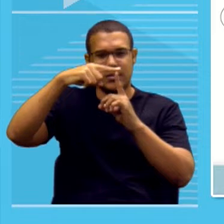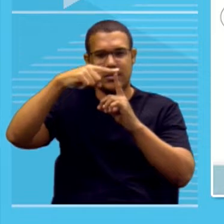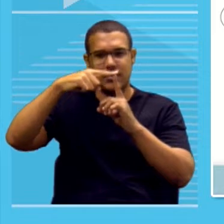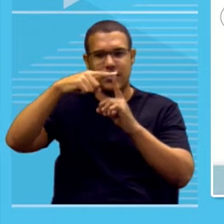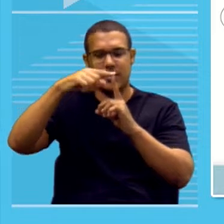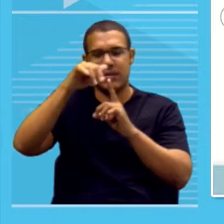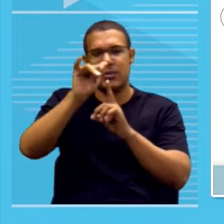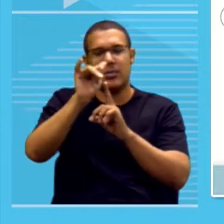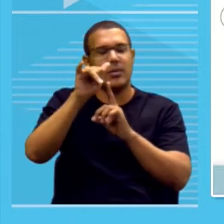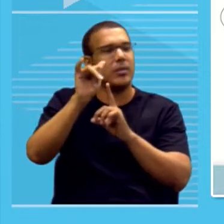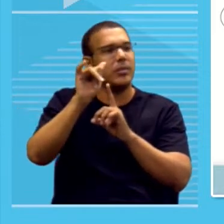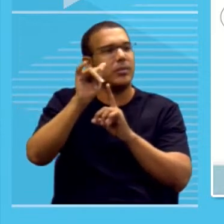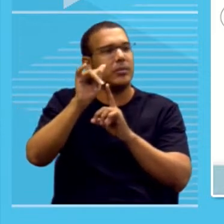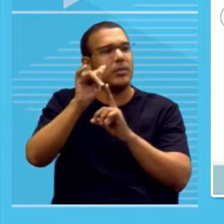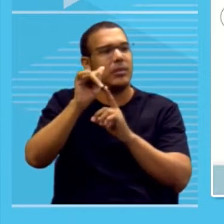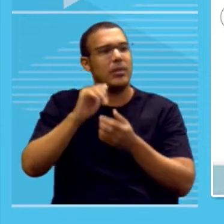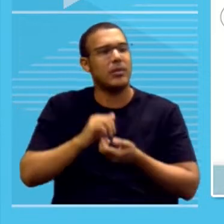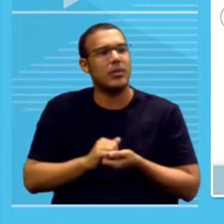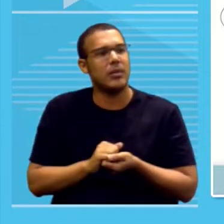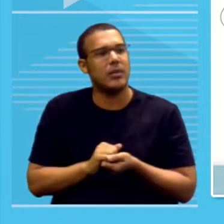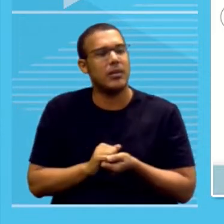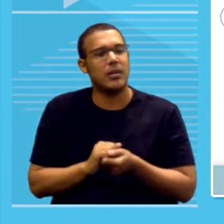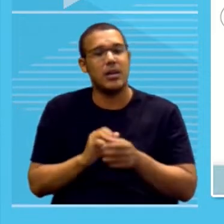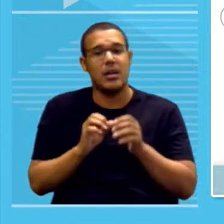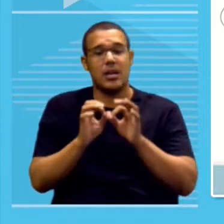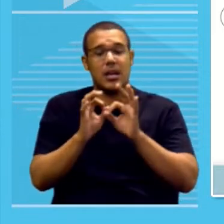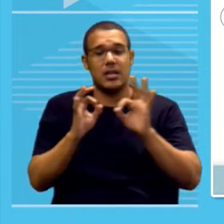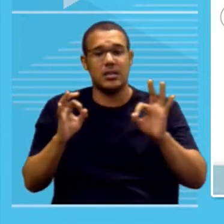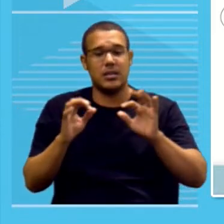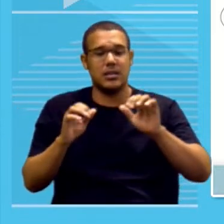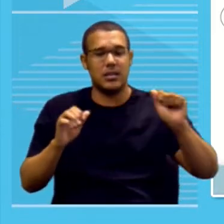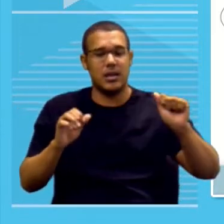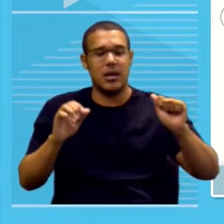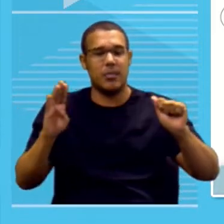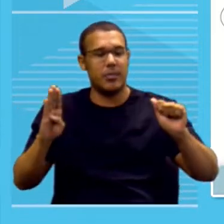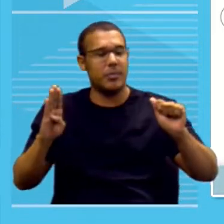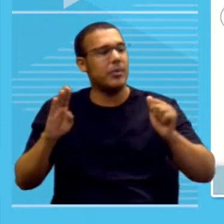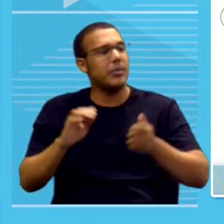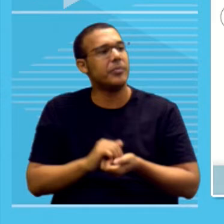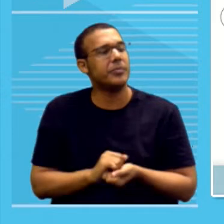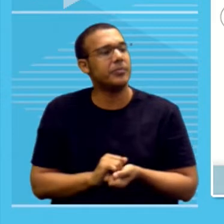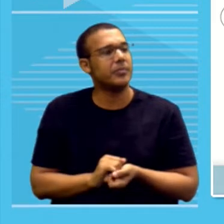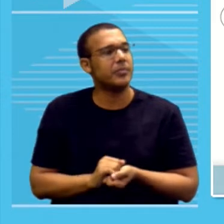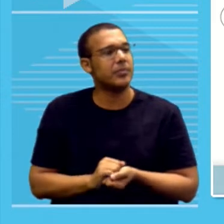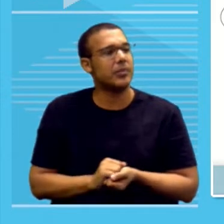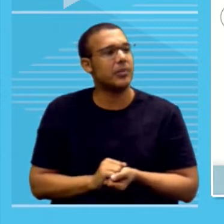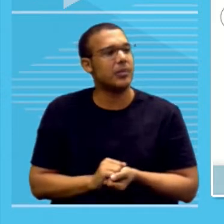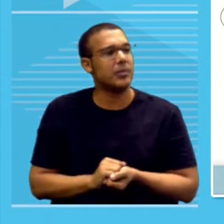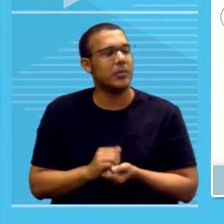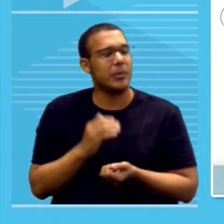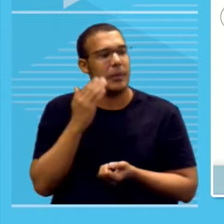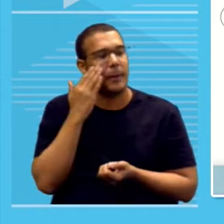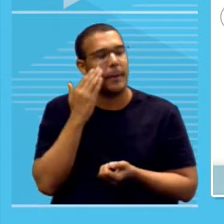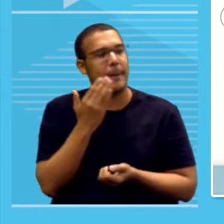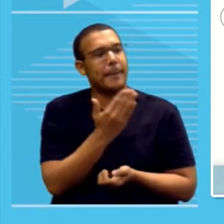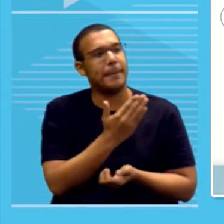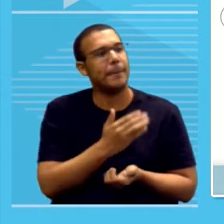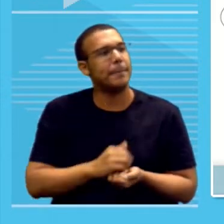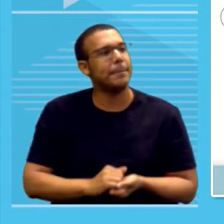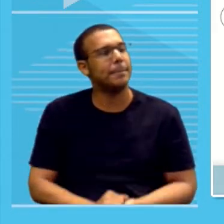ao eixo Y e representa a distância do a para o b então é visível professor do 2